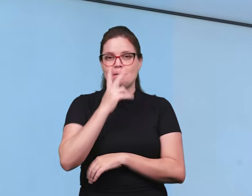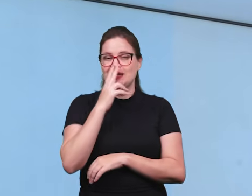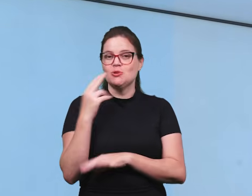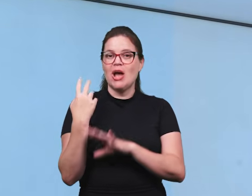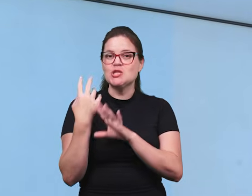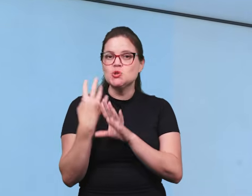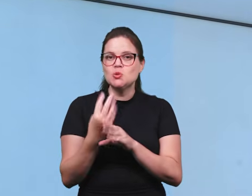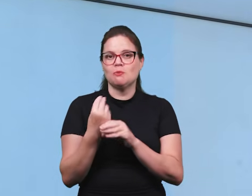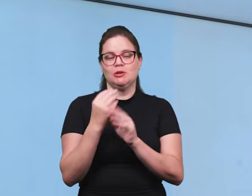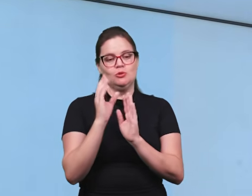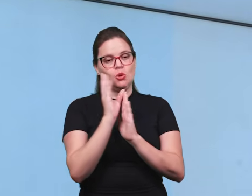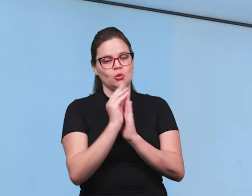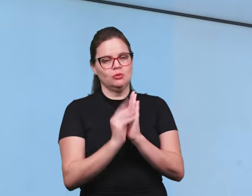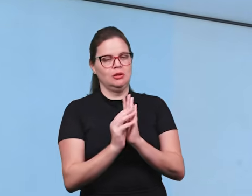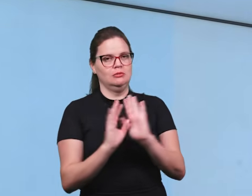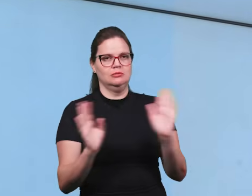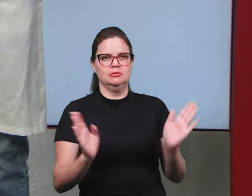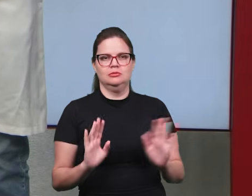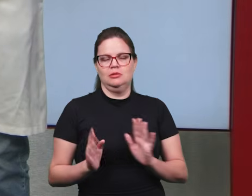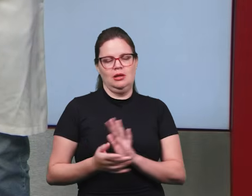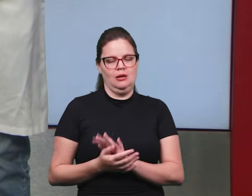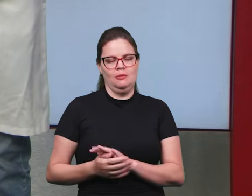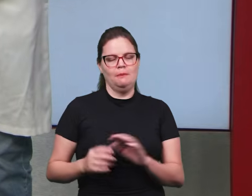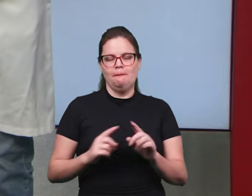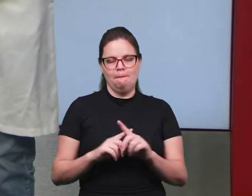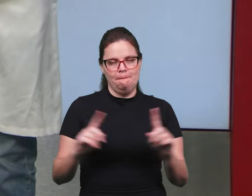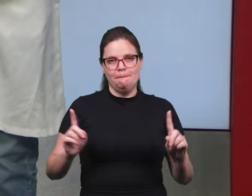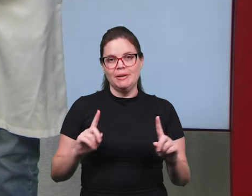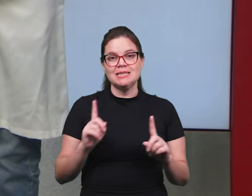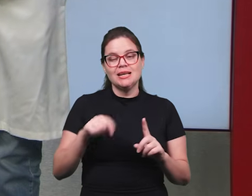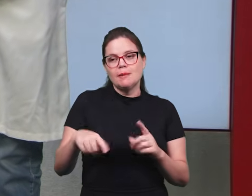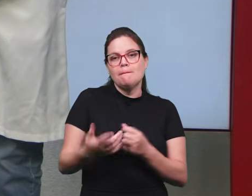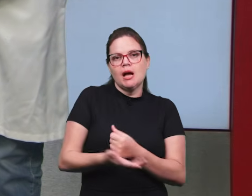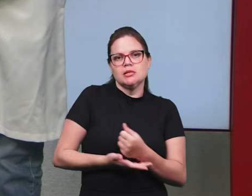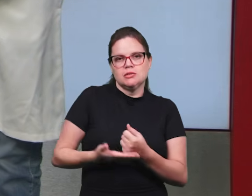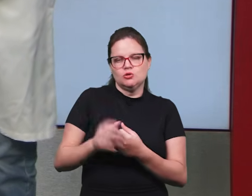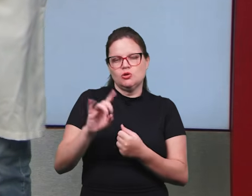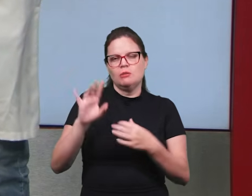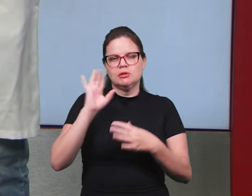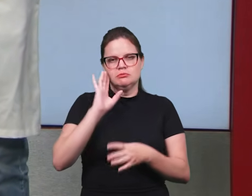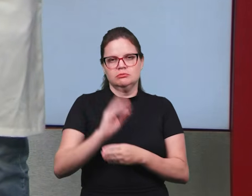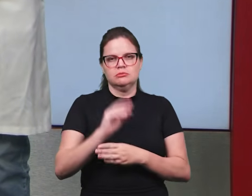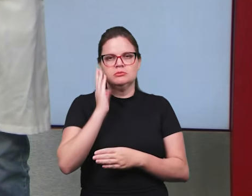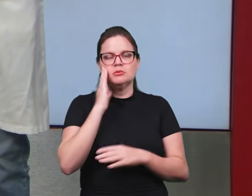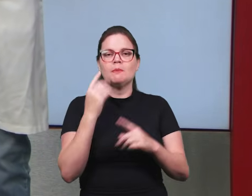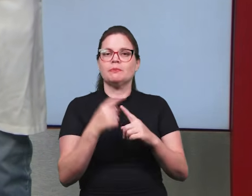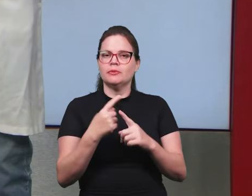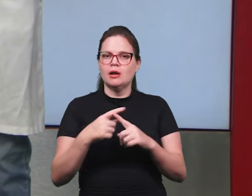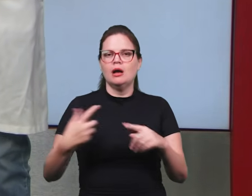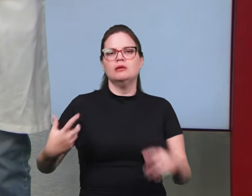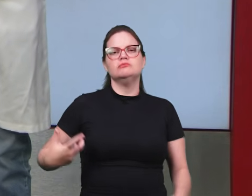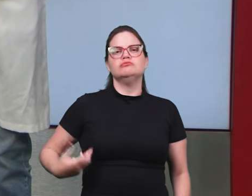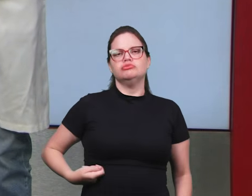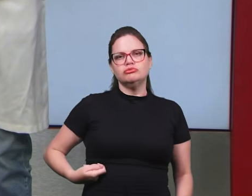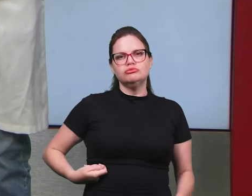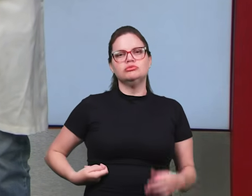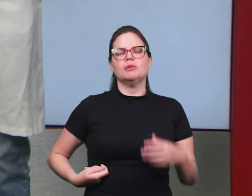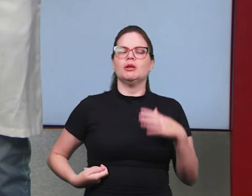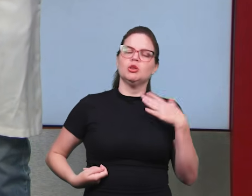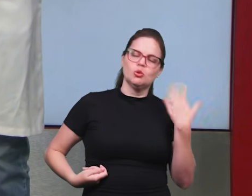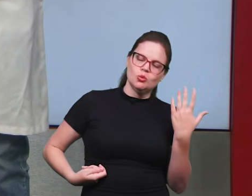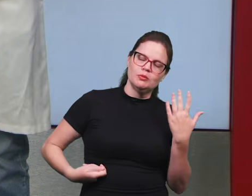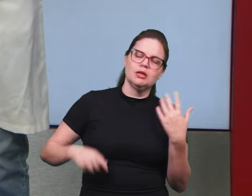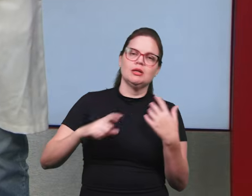médica em 20, 30 minutos de programa. E, na verdade, não é isso, né? A anestesia envolve toda uma